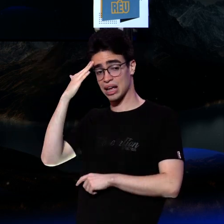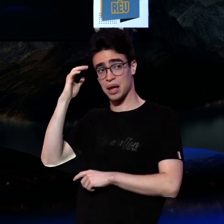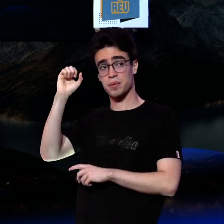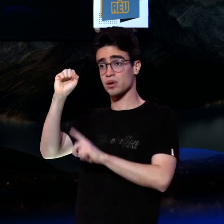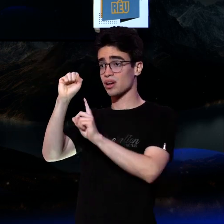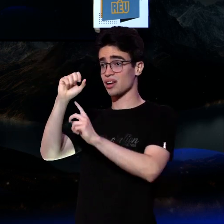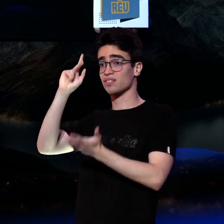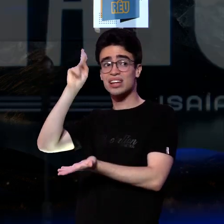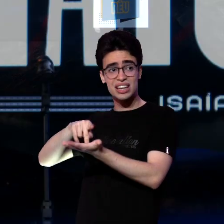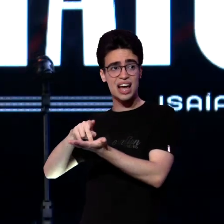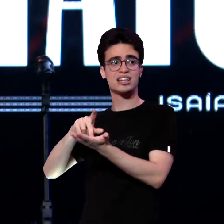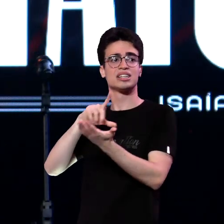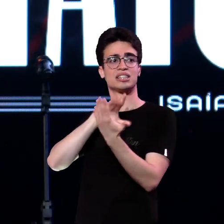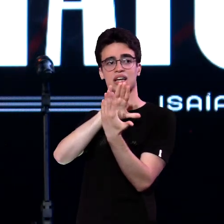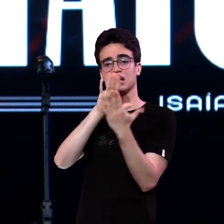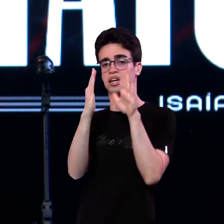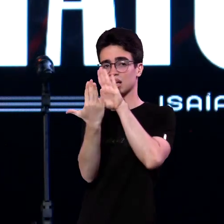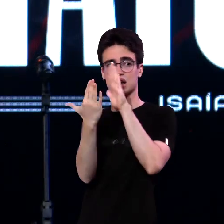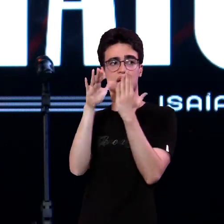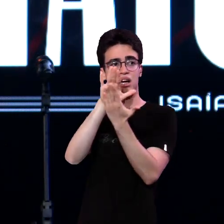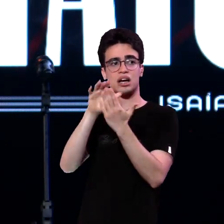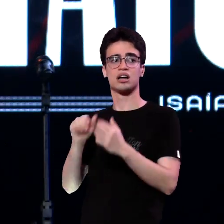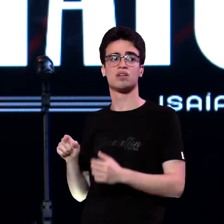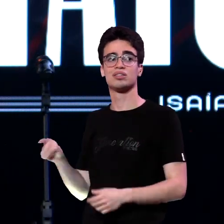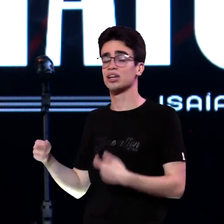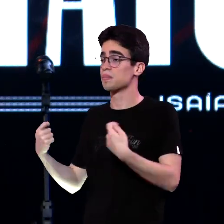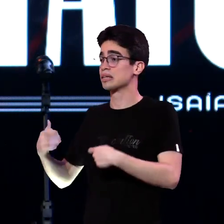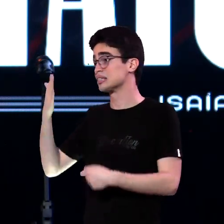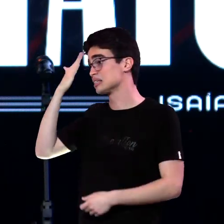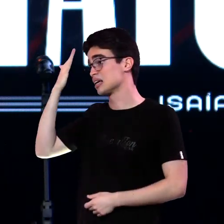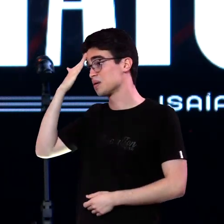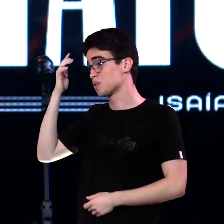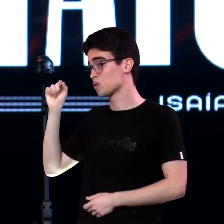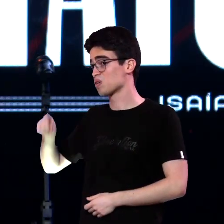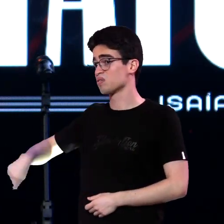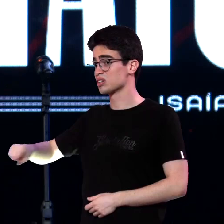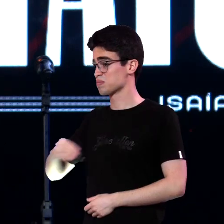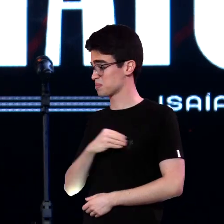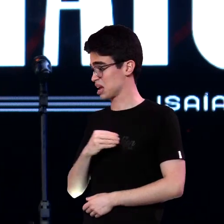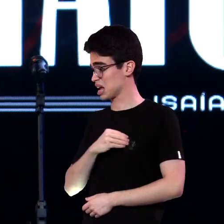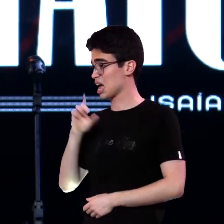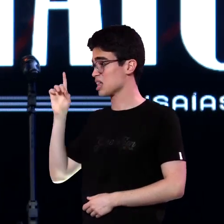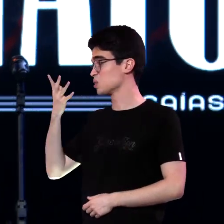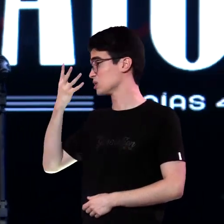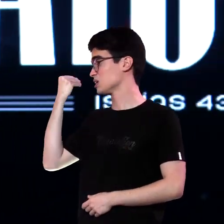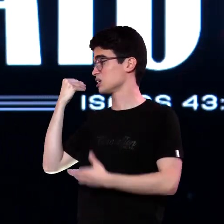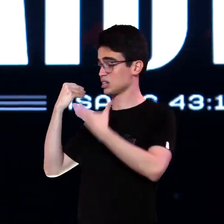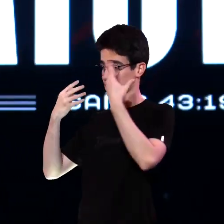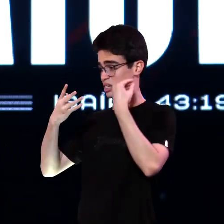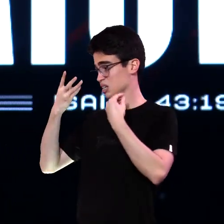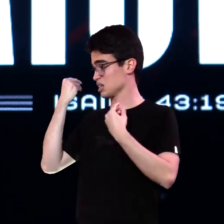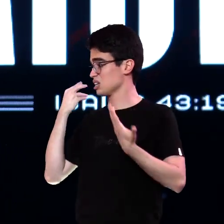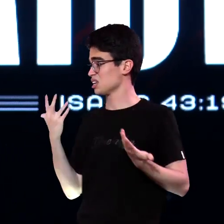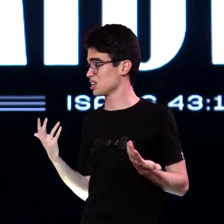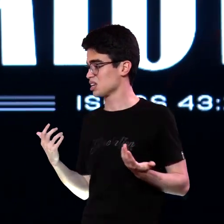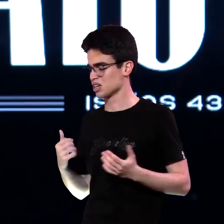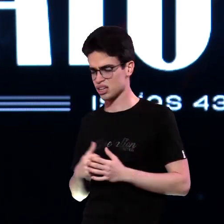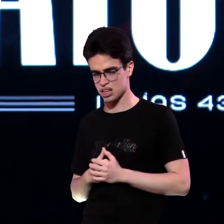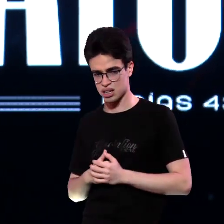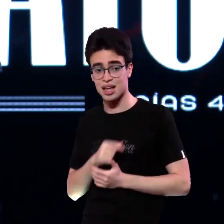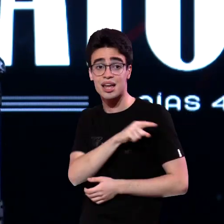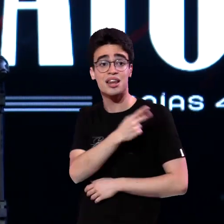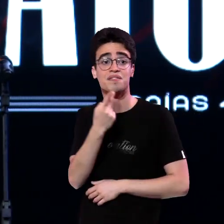dois lados. Fique sabendo que Deus se esqueceu de alguns dos seus pecados. Ele está falando, ei irmão, tu não é santo